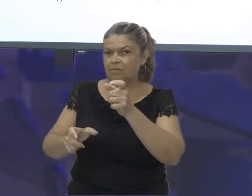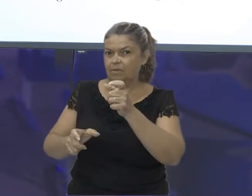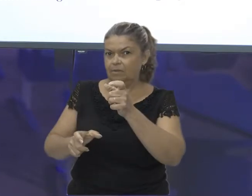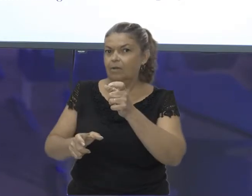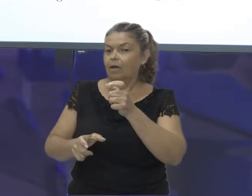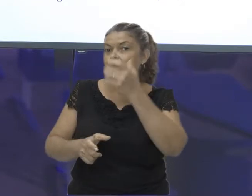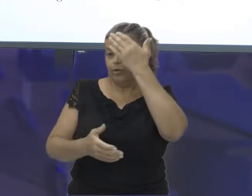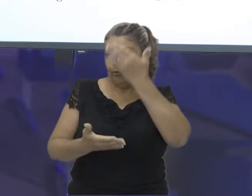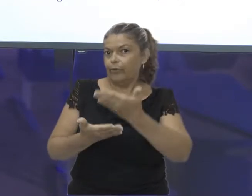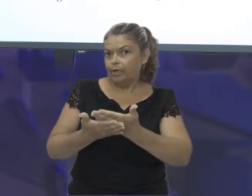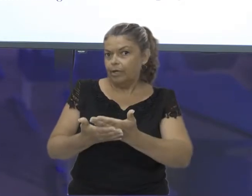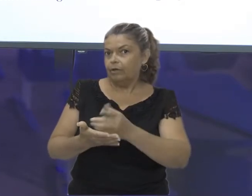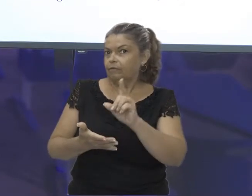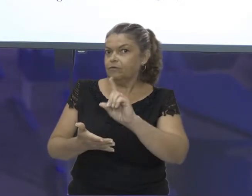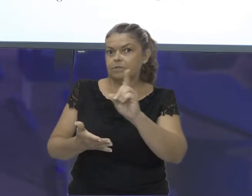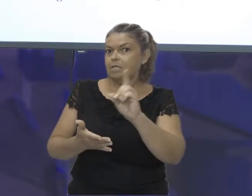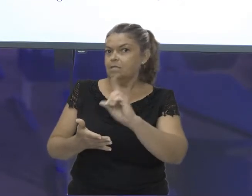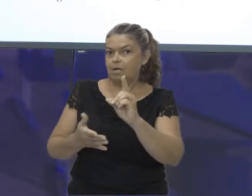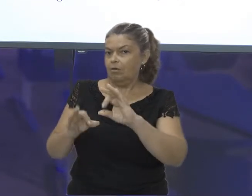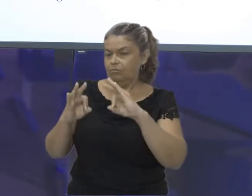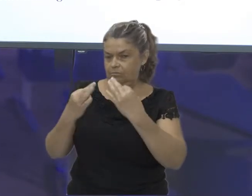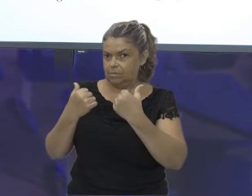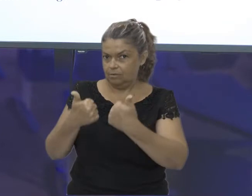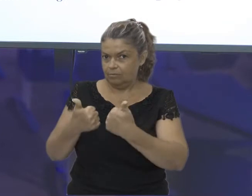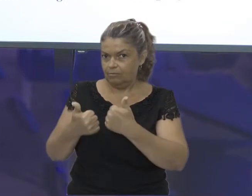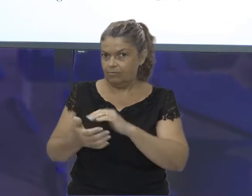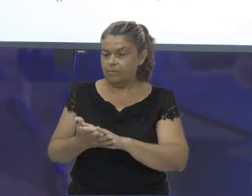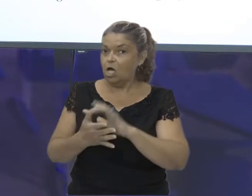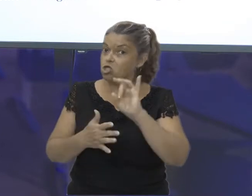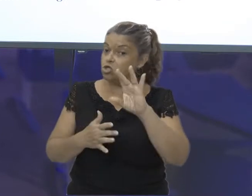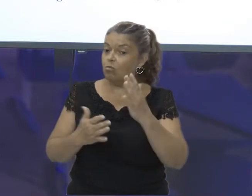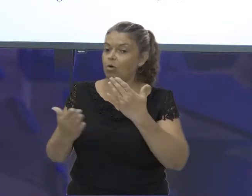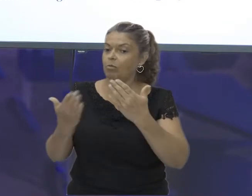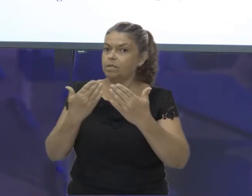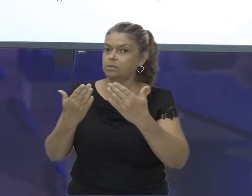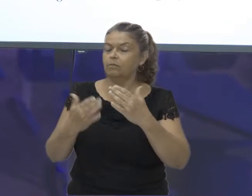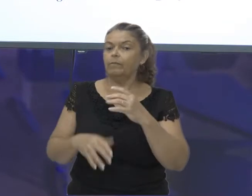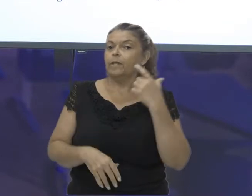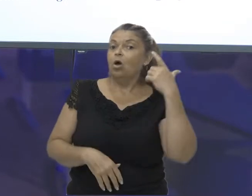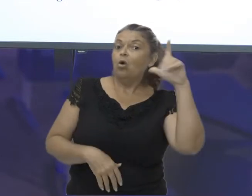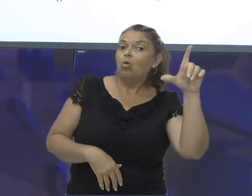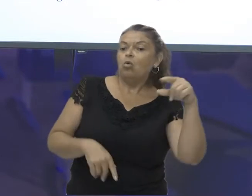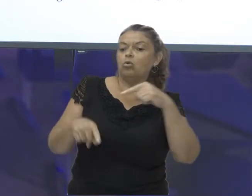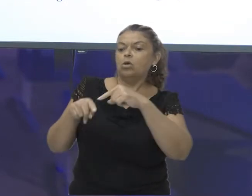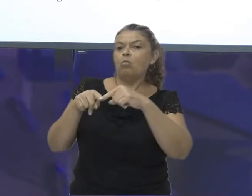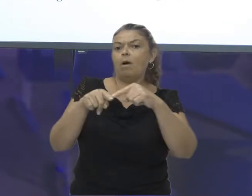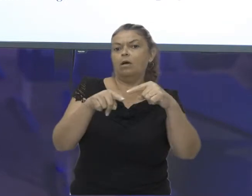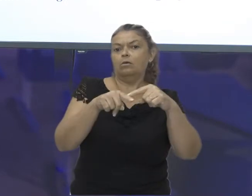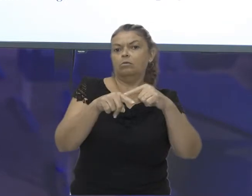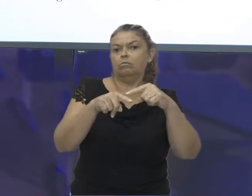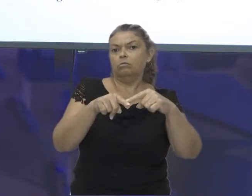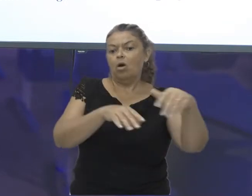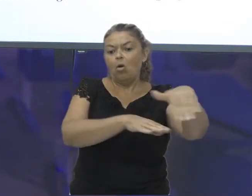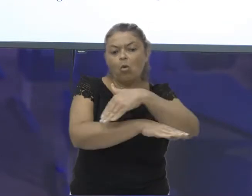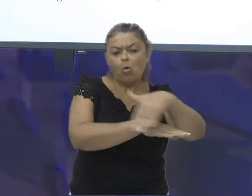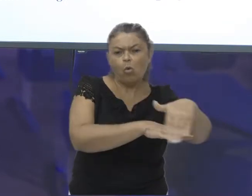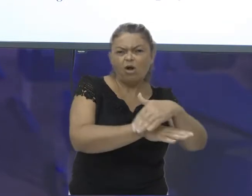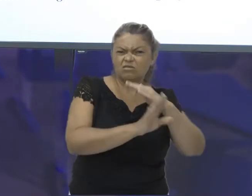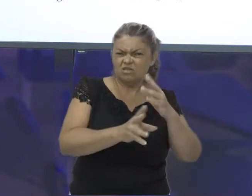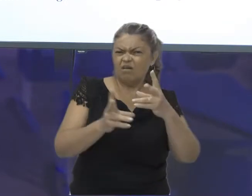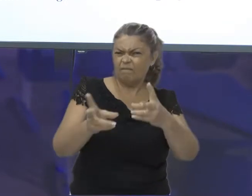os familiares, tá, amigos? E o outro é o bairro, né? Ou seja, no seu bairro, você já